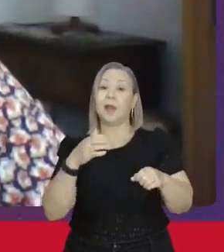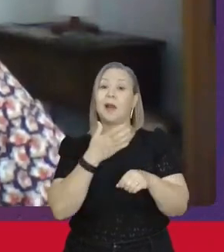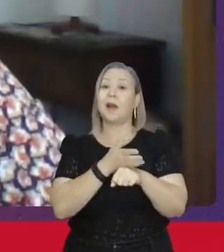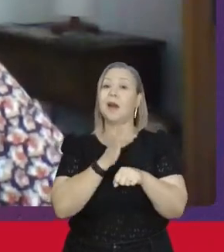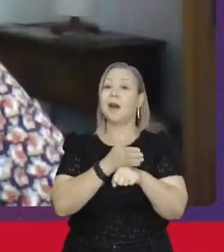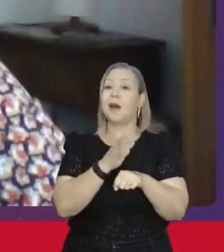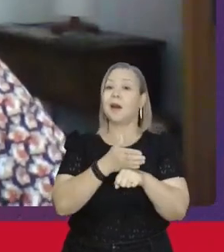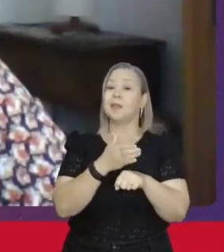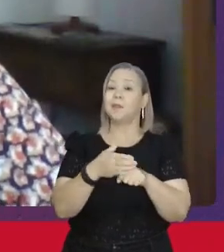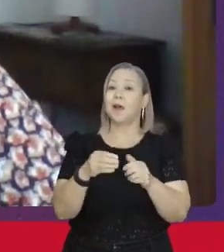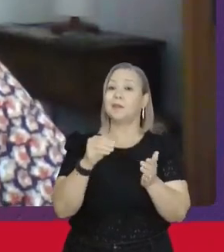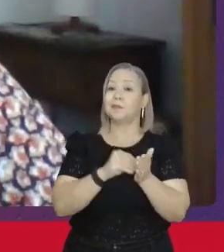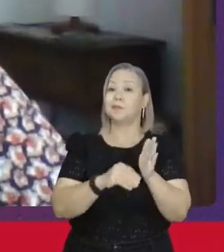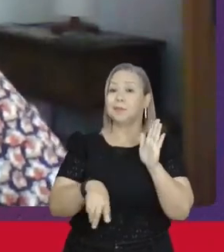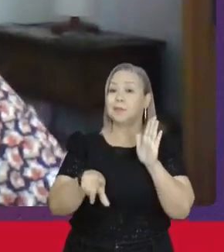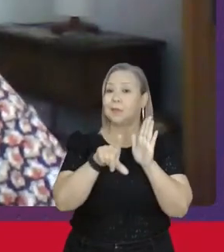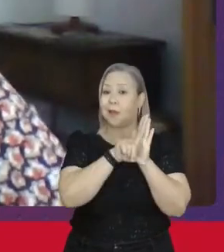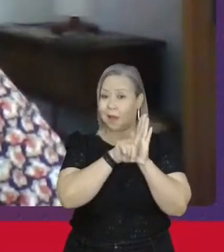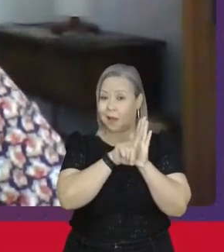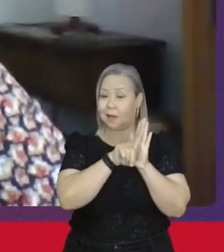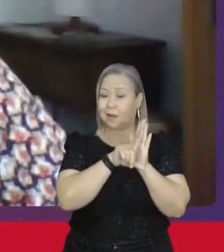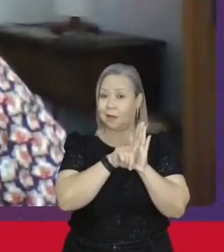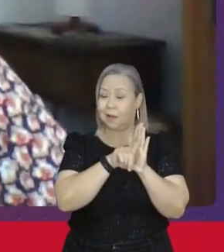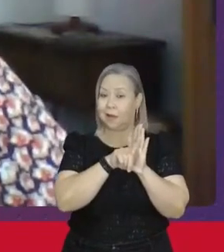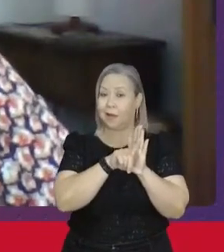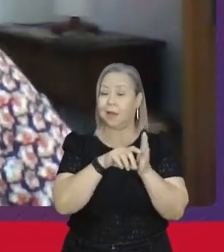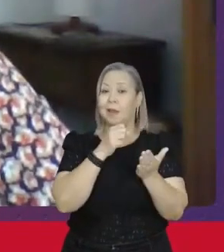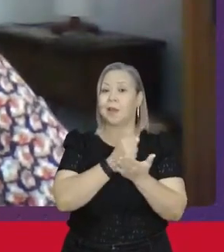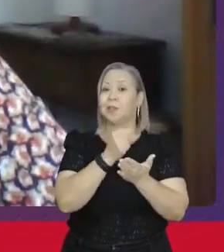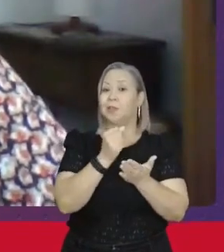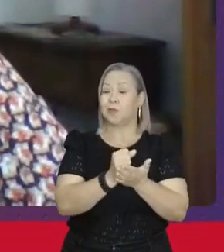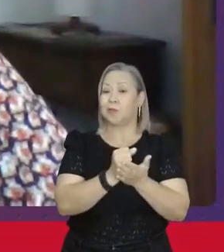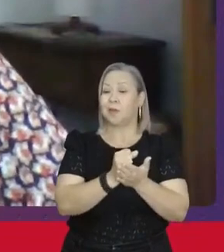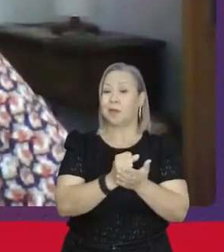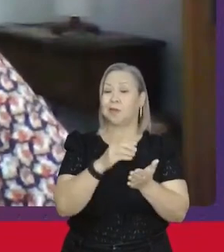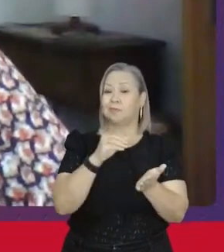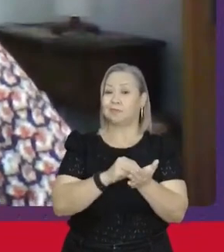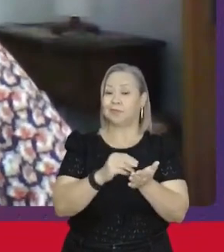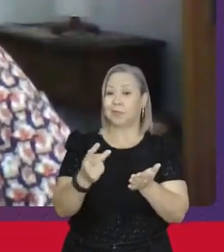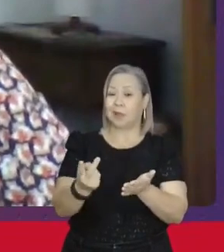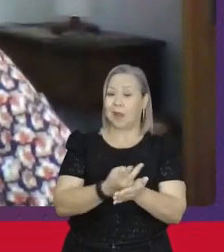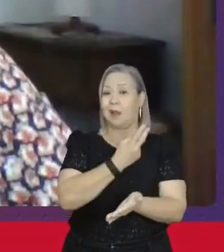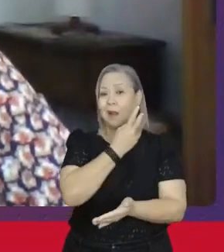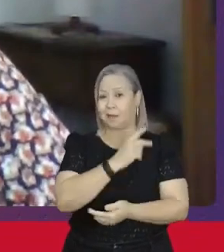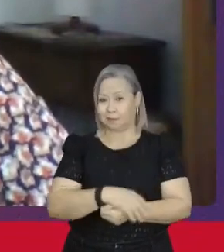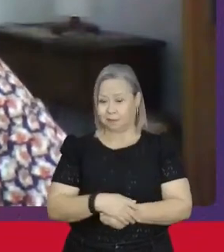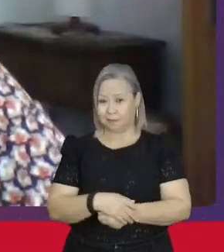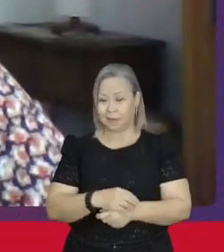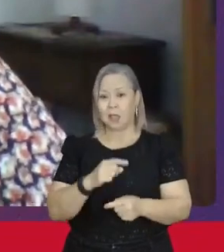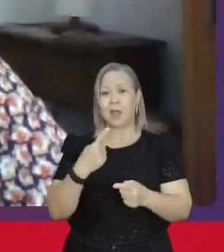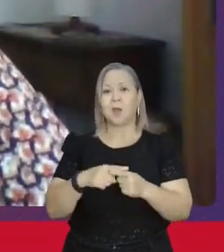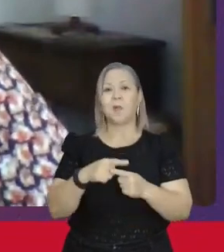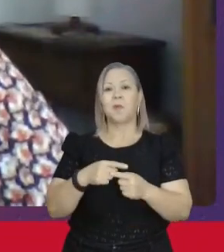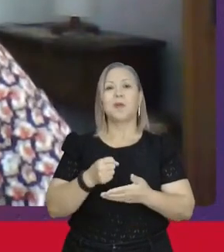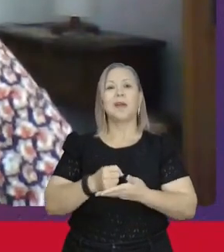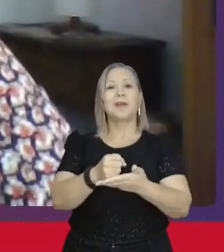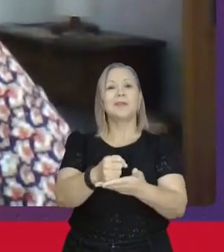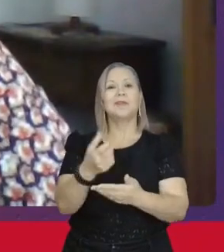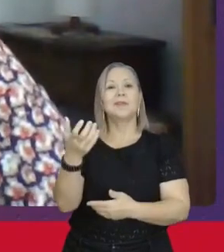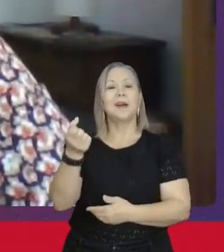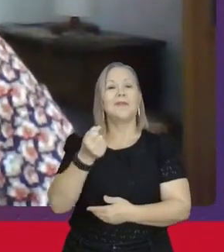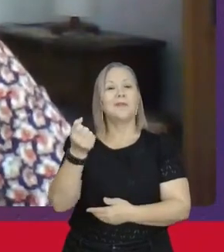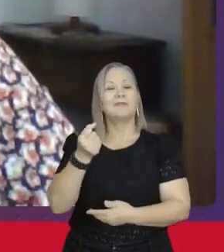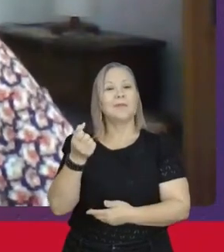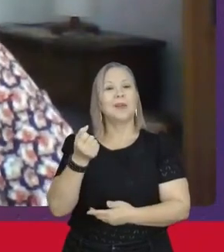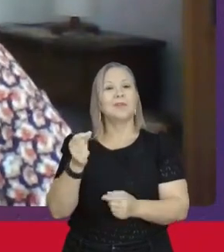práticas ilegais, as práticas de contratação irregulares, porque estavam beneficiados justamente